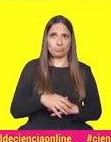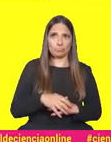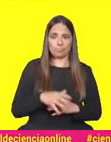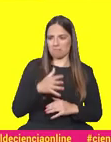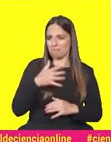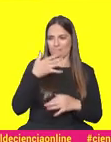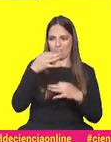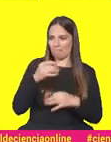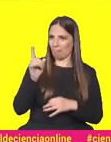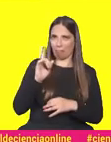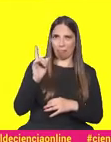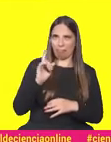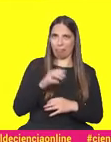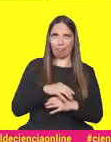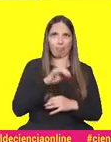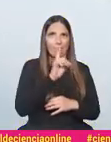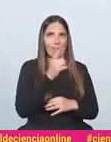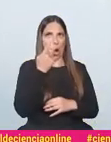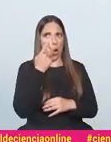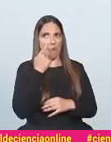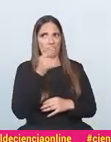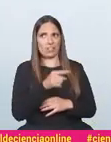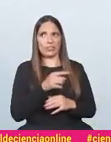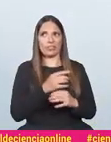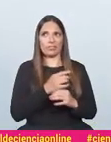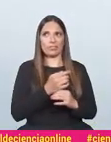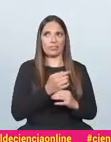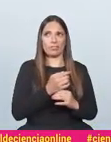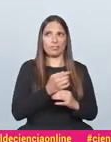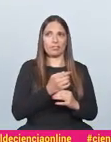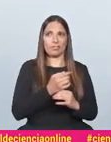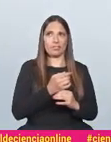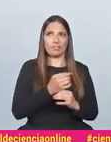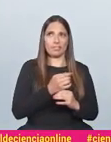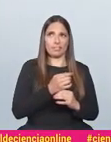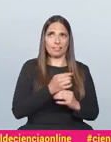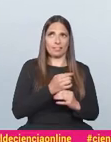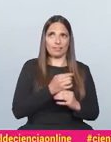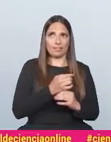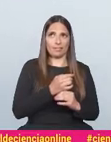queremos. Não? Não. Então vejam lá. Acreditamos em bruxas, mas nisto não.